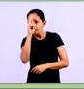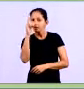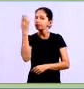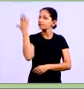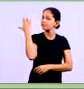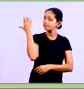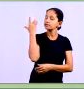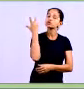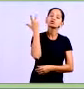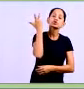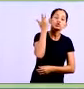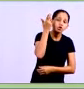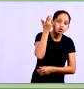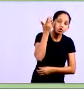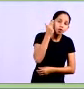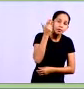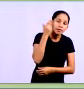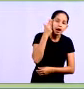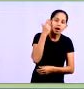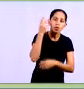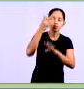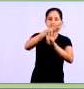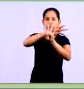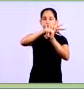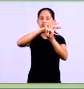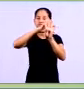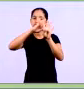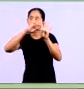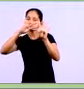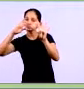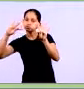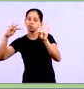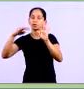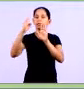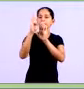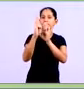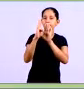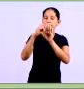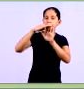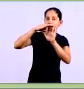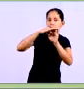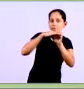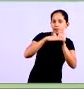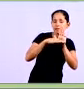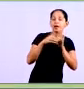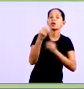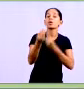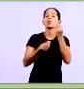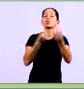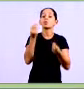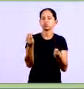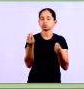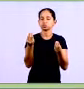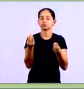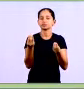No regime normal, como é que configura? Como é que seria a contabilização? Então, no regime normal, ou